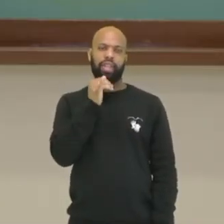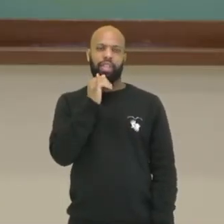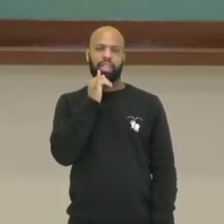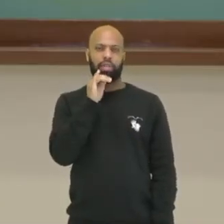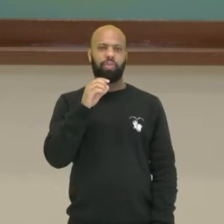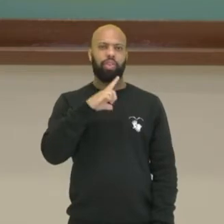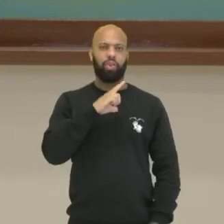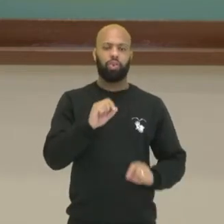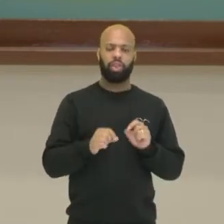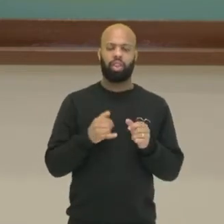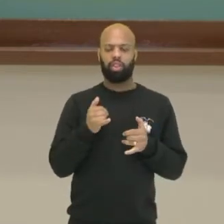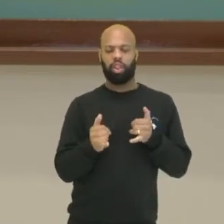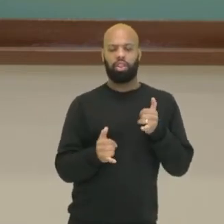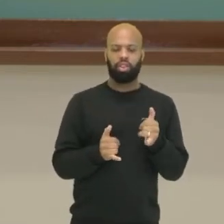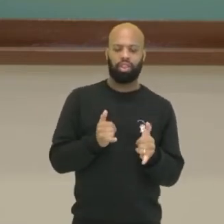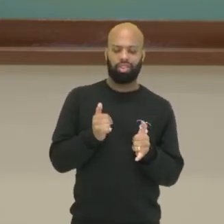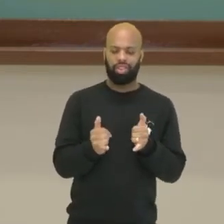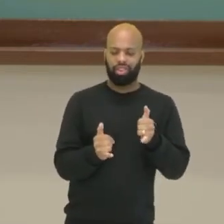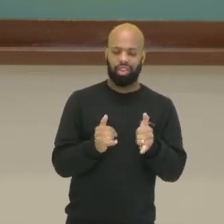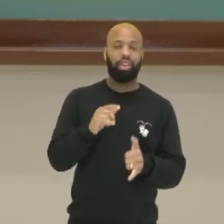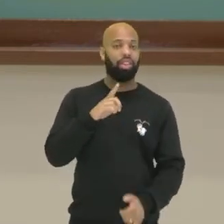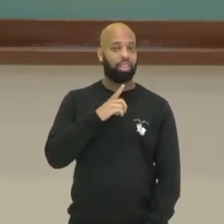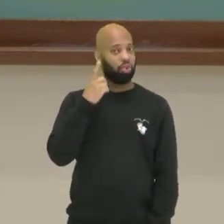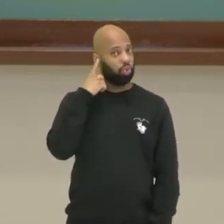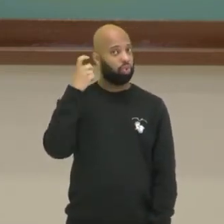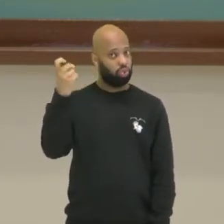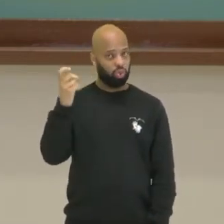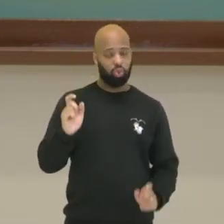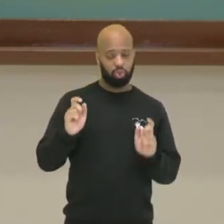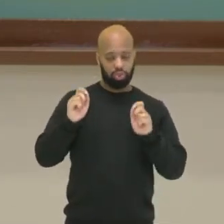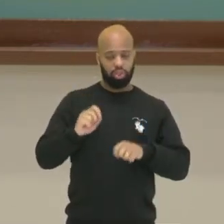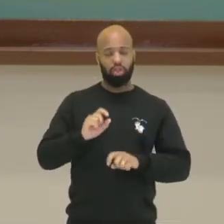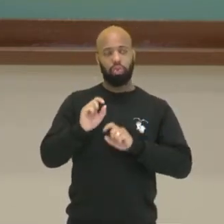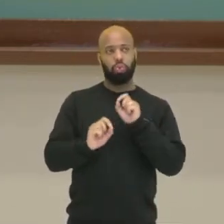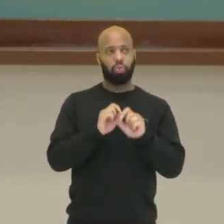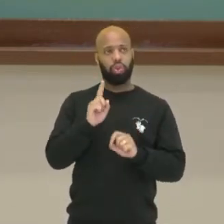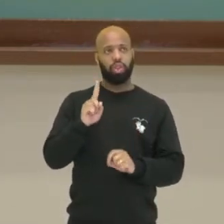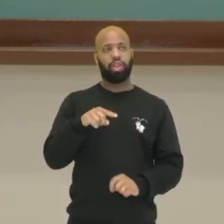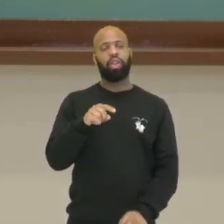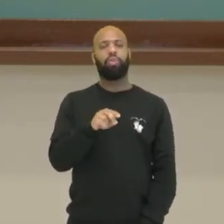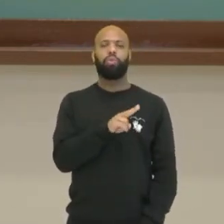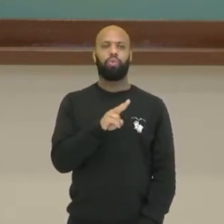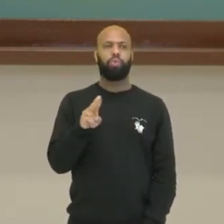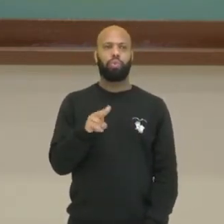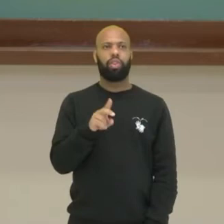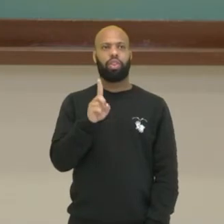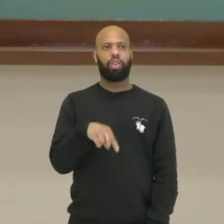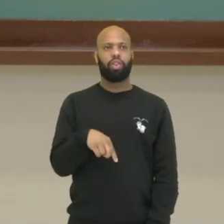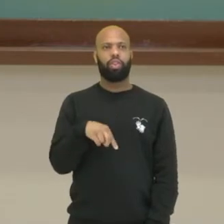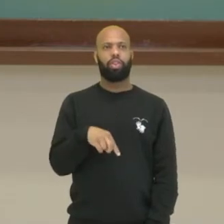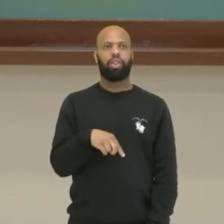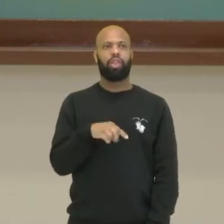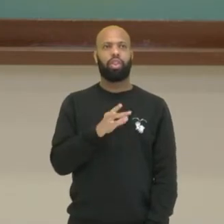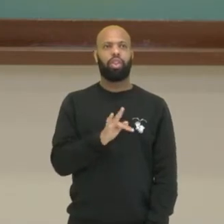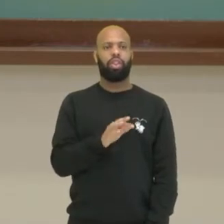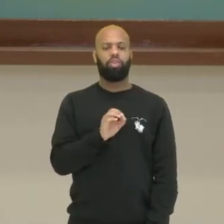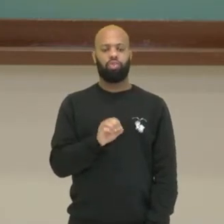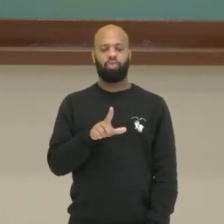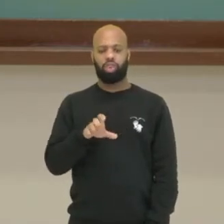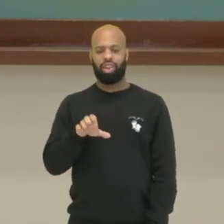calçado, ouvir a pessoa caminhando. Esse som captado, damos o nome a esse som captado, damos o nome de